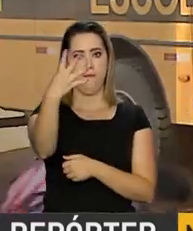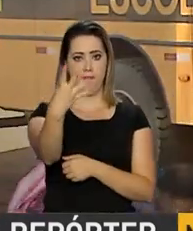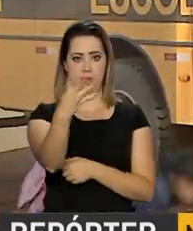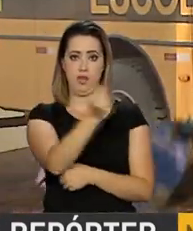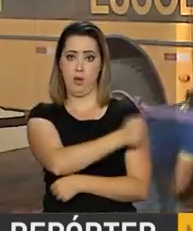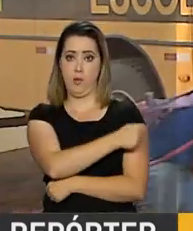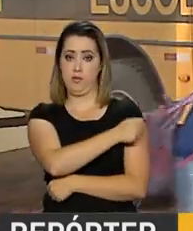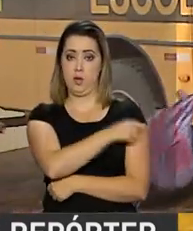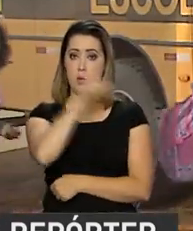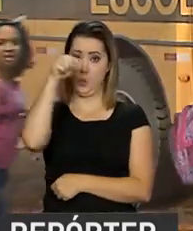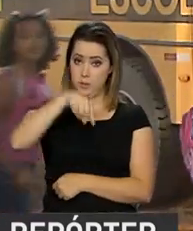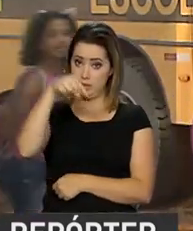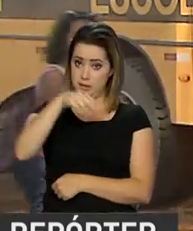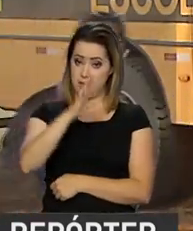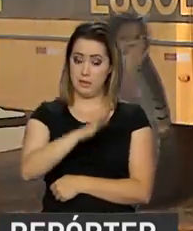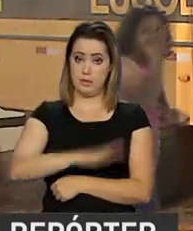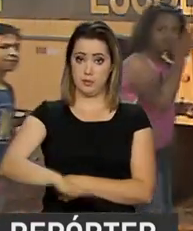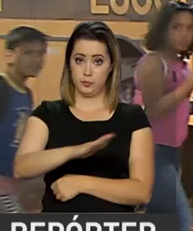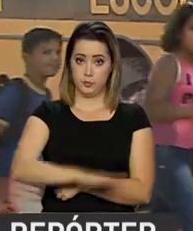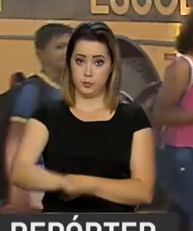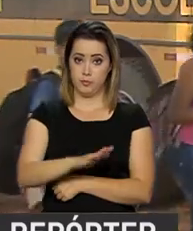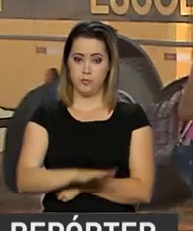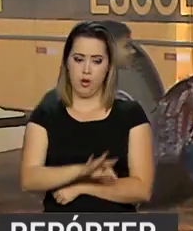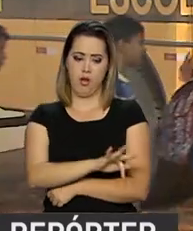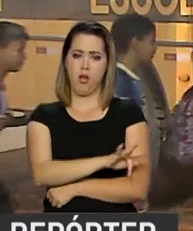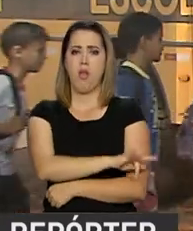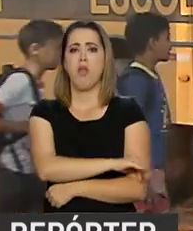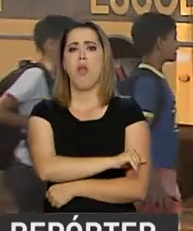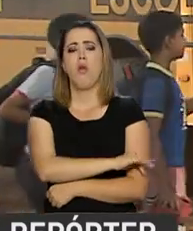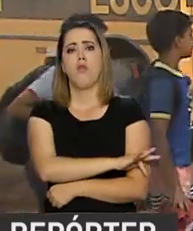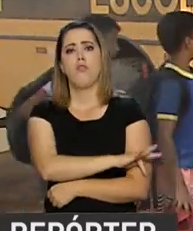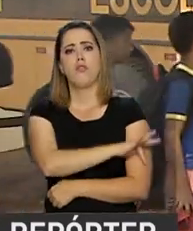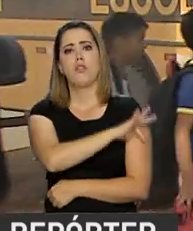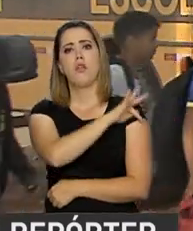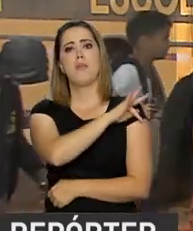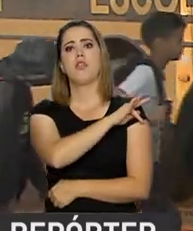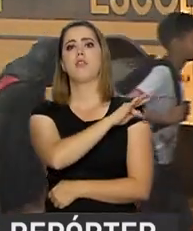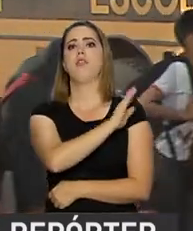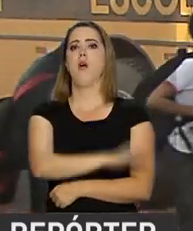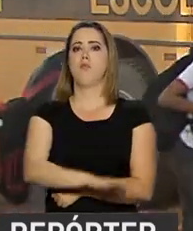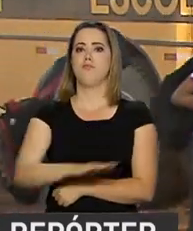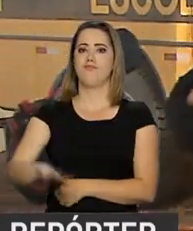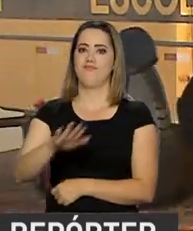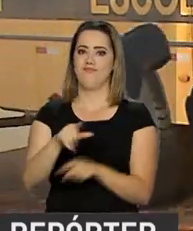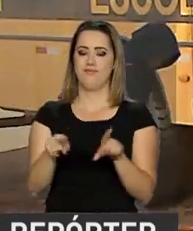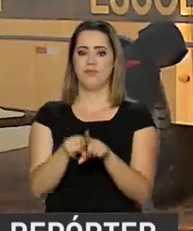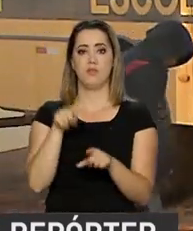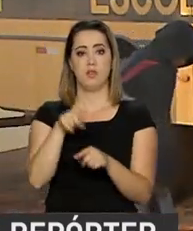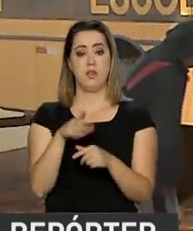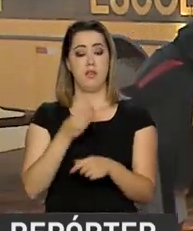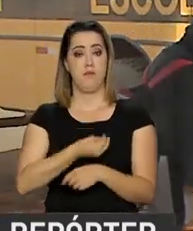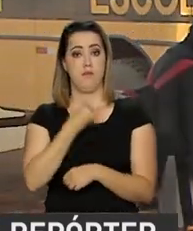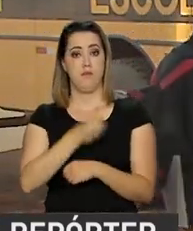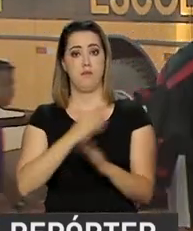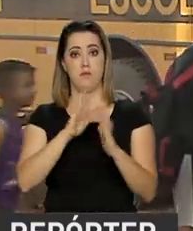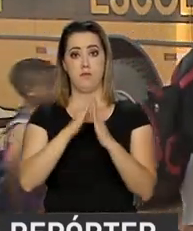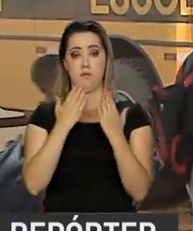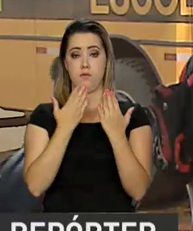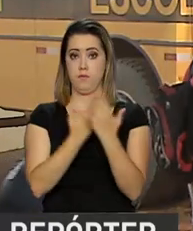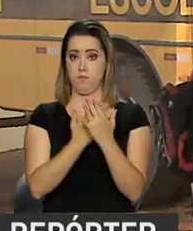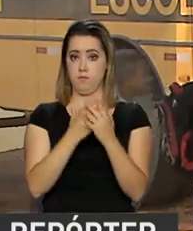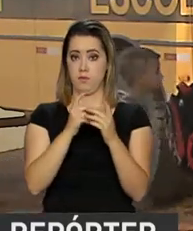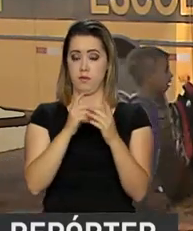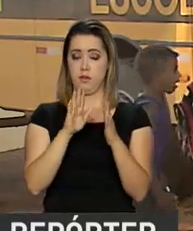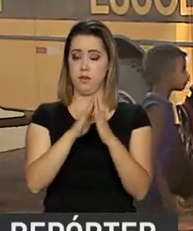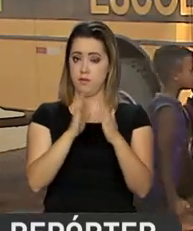desta escola da Educação Infantil e das séries iniciais do Ensino Fundamental que moram no campo os veículos buscam as